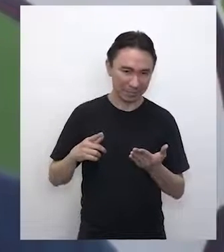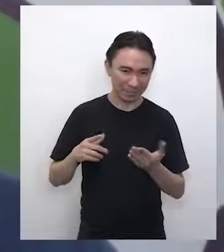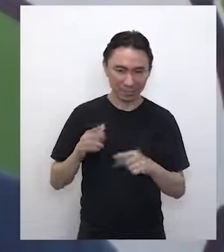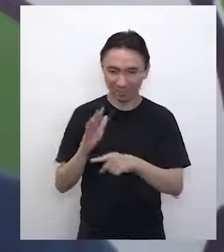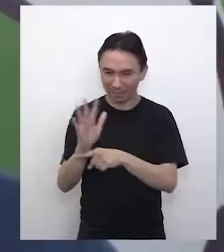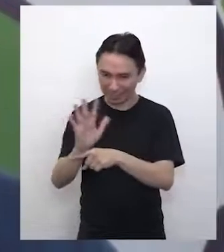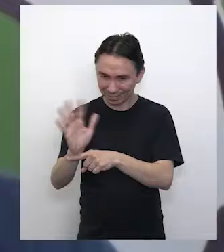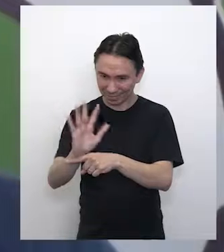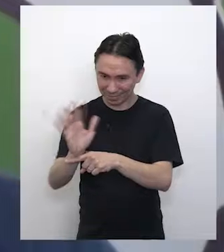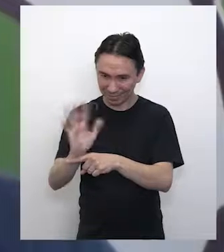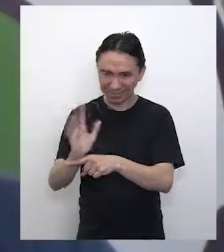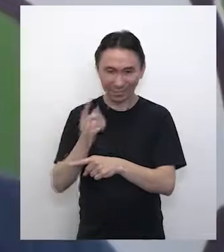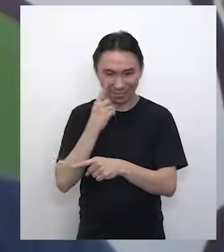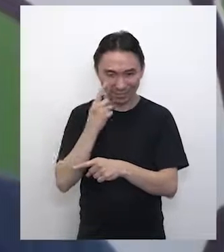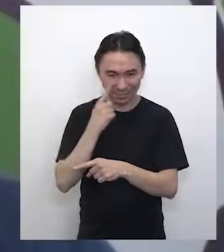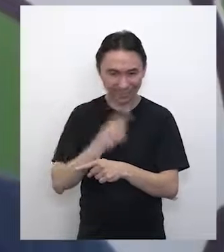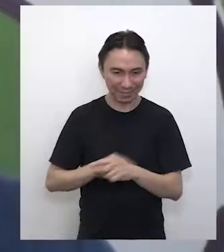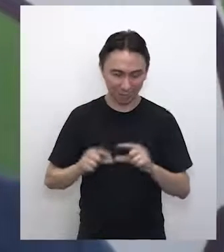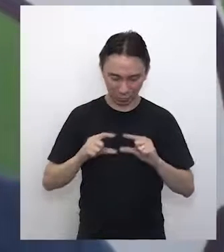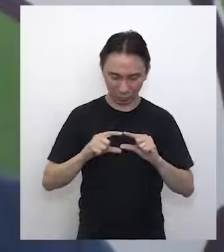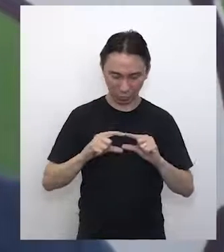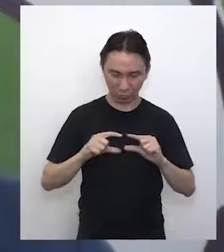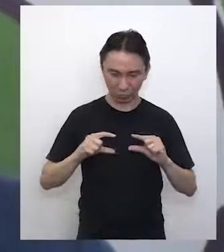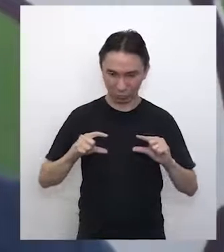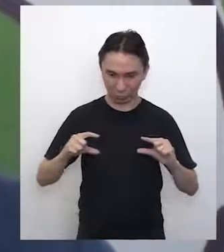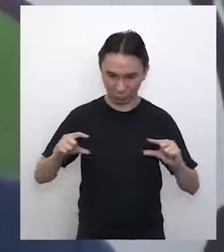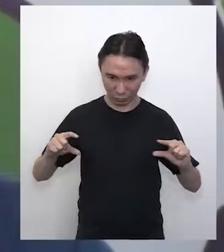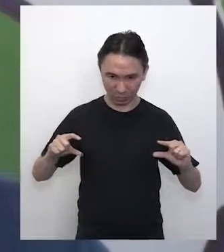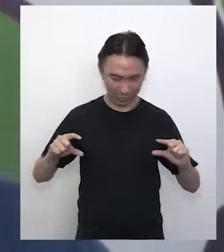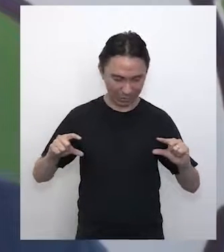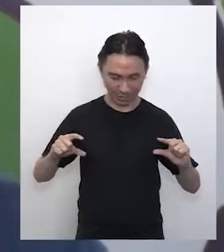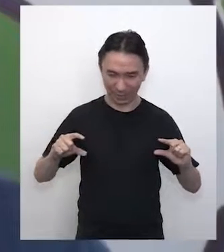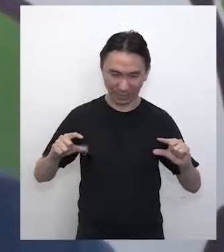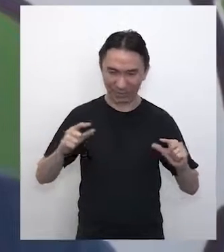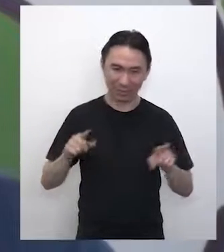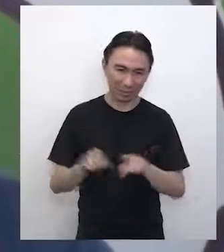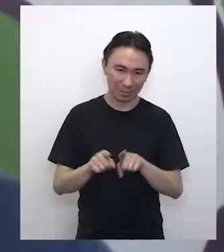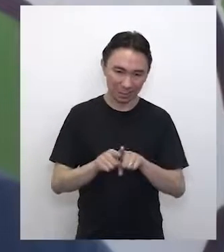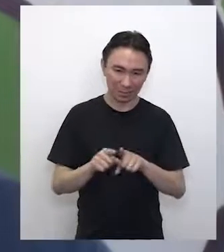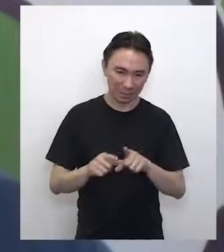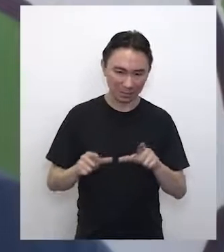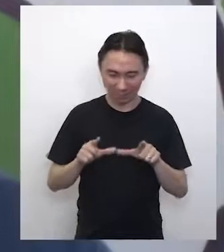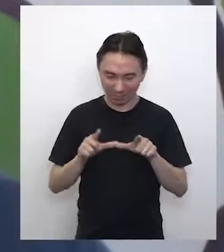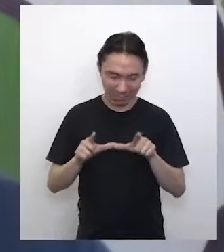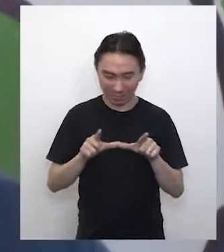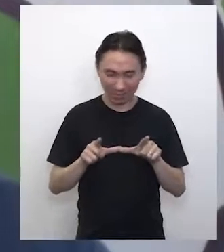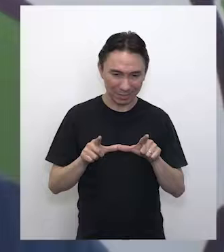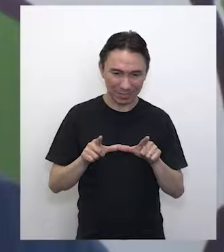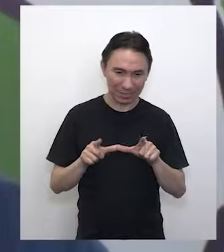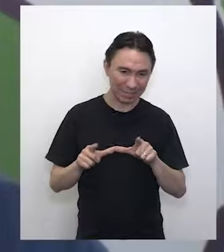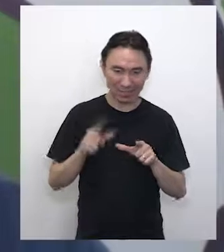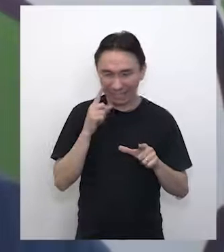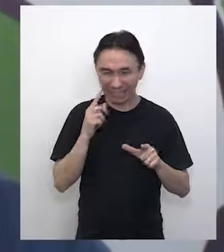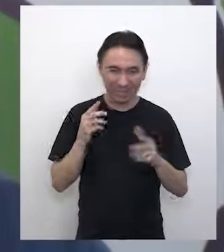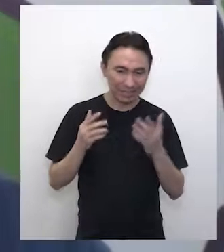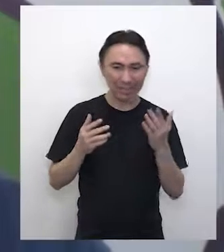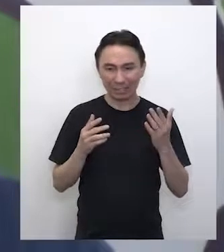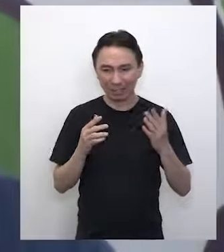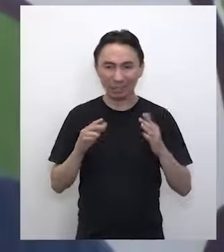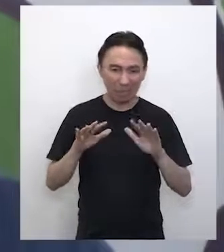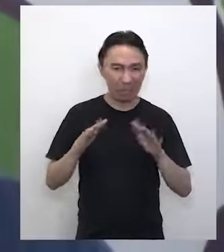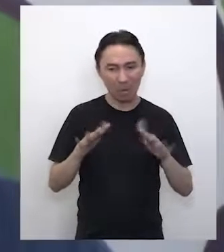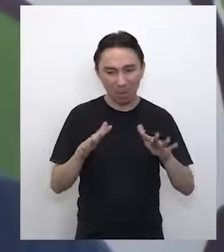da reguinha digital, né? No caso ali do reloginho digital, não ficou muito boa, mas apareceu a